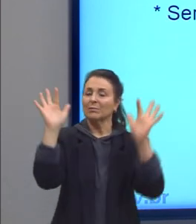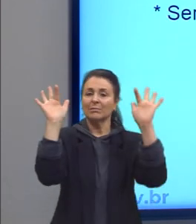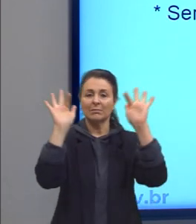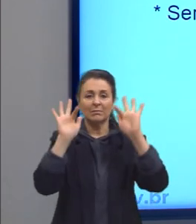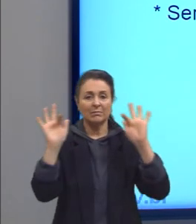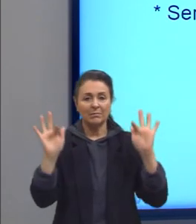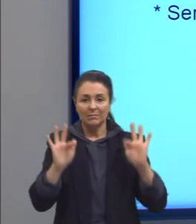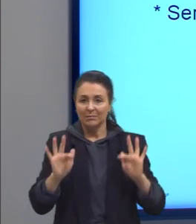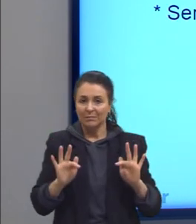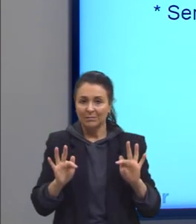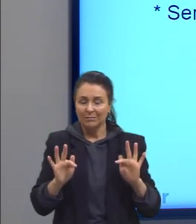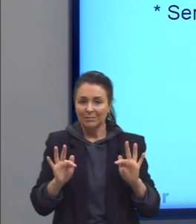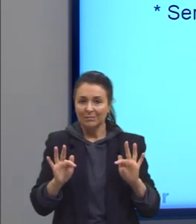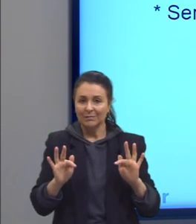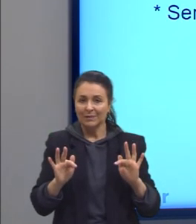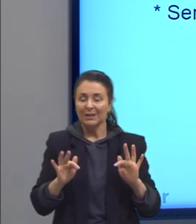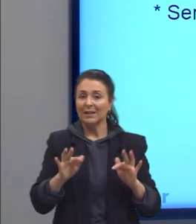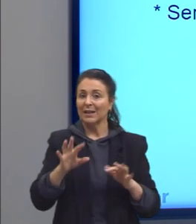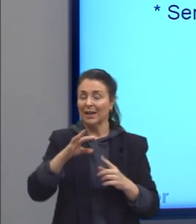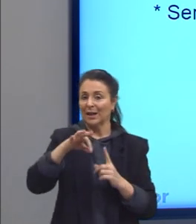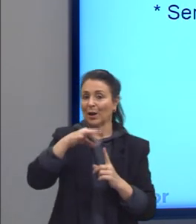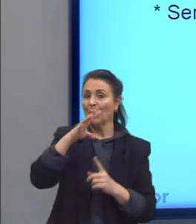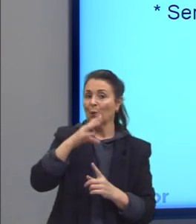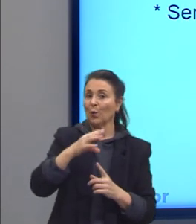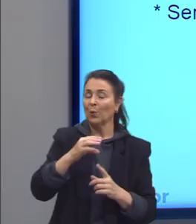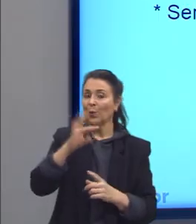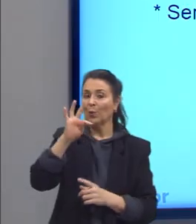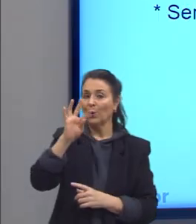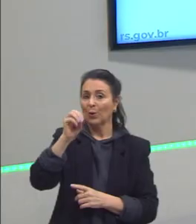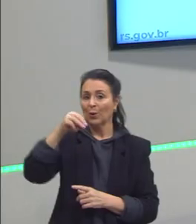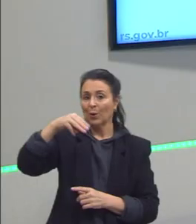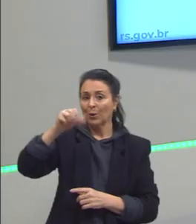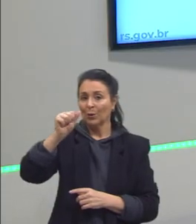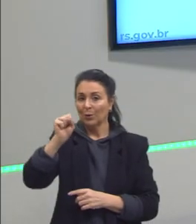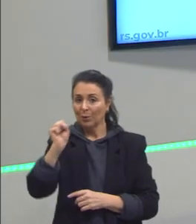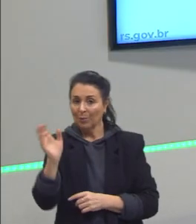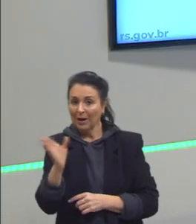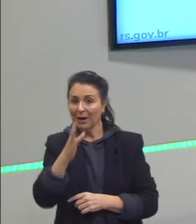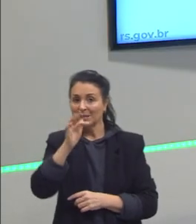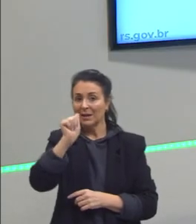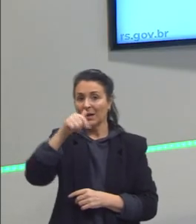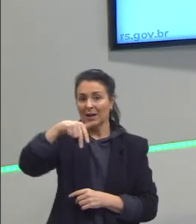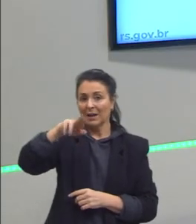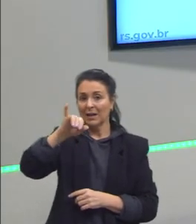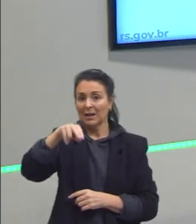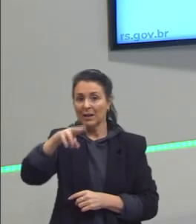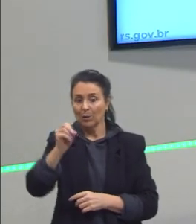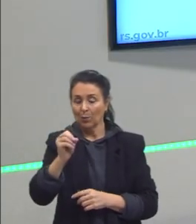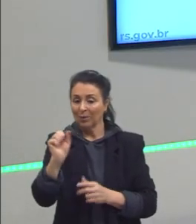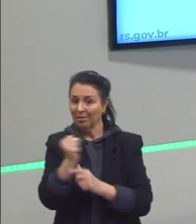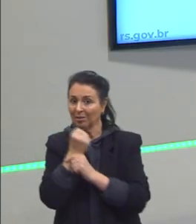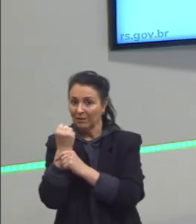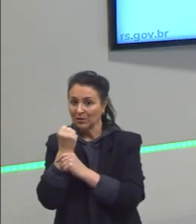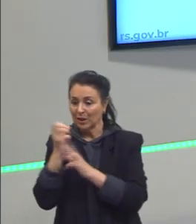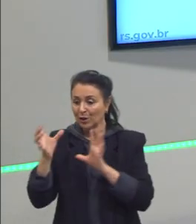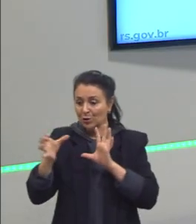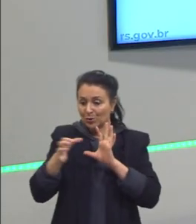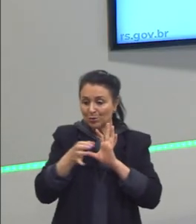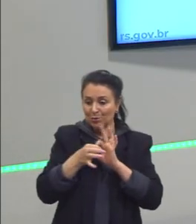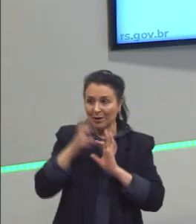eudaimonia para Tomás de Aquino chegar a Deus através dessa dessa junção entre